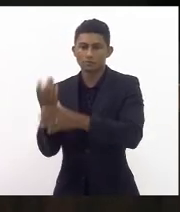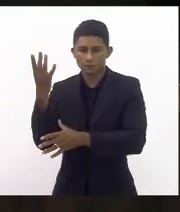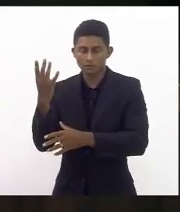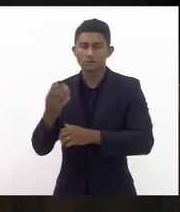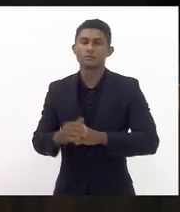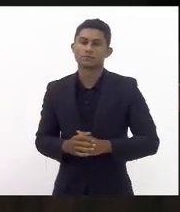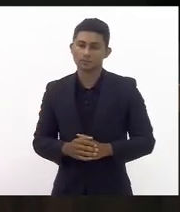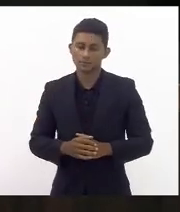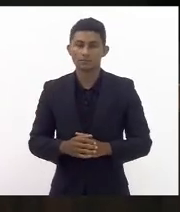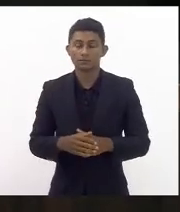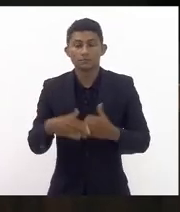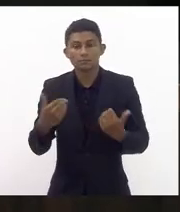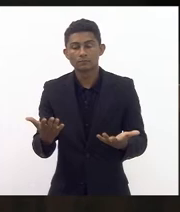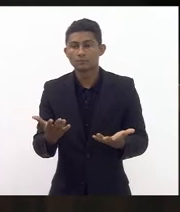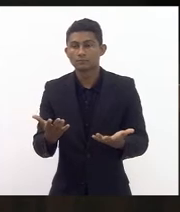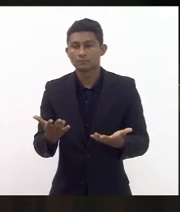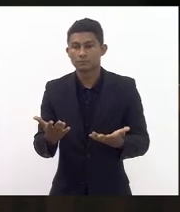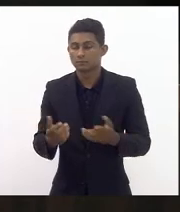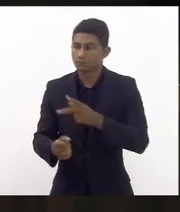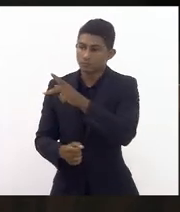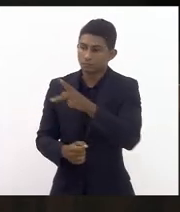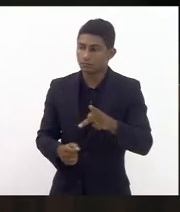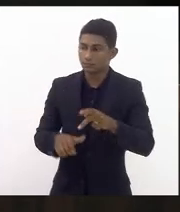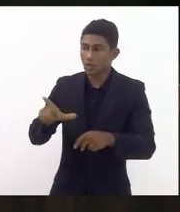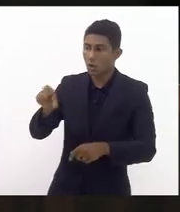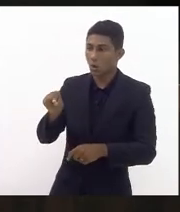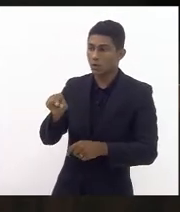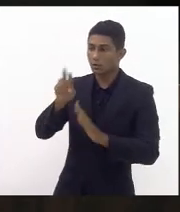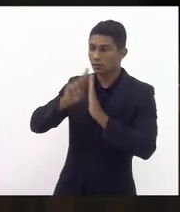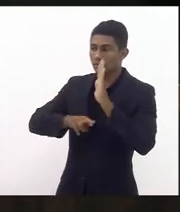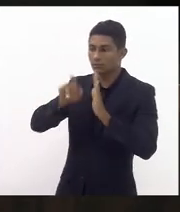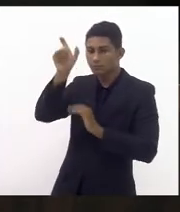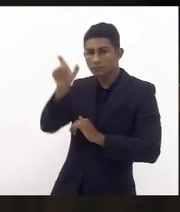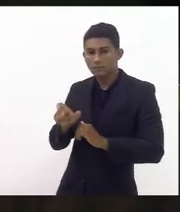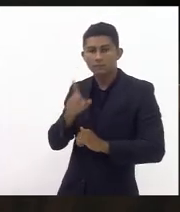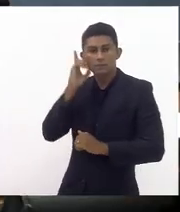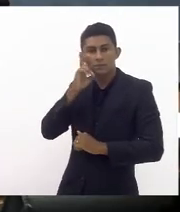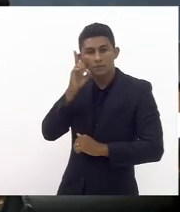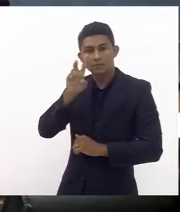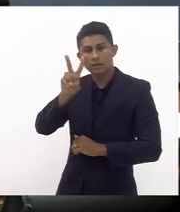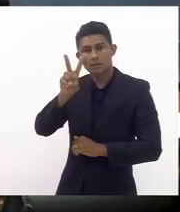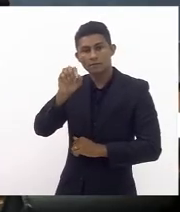Deputada, presidência designa o relator, deputado Valdeir Carneiro.